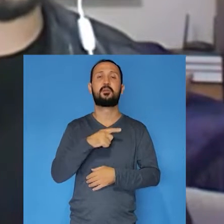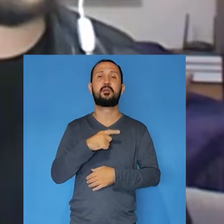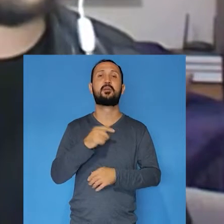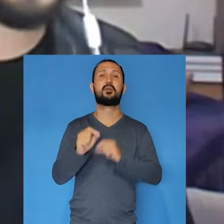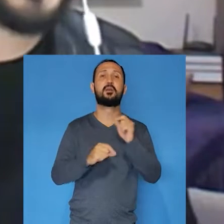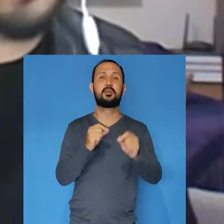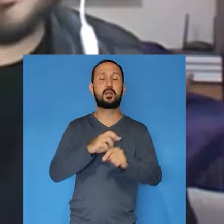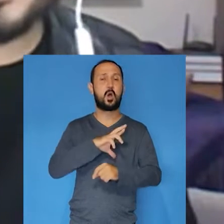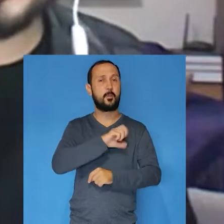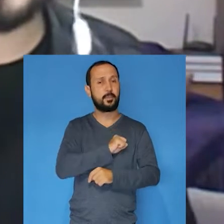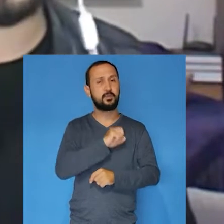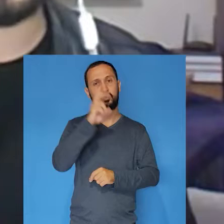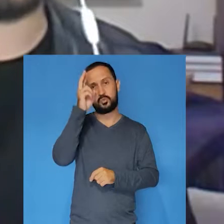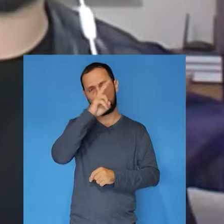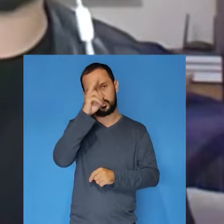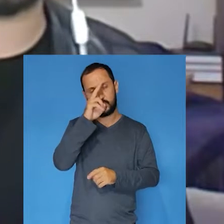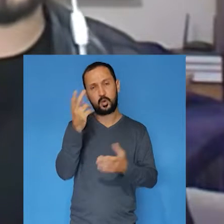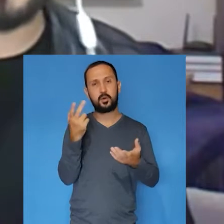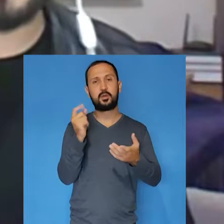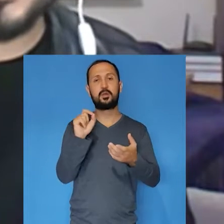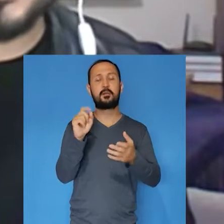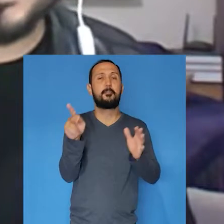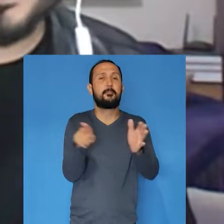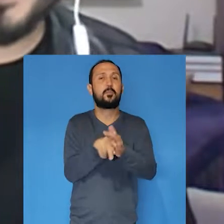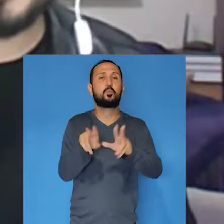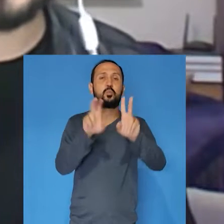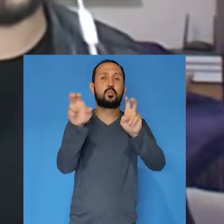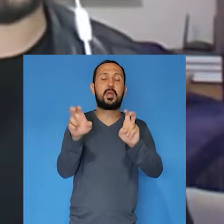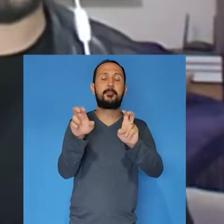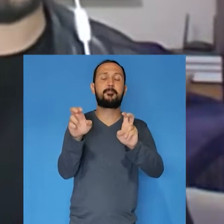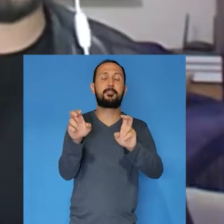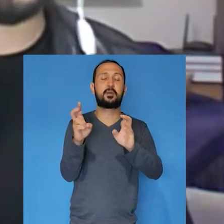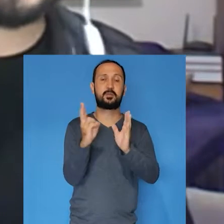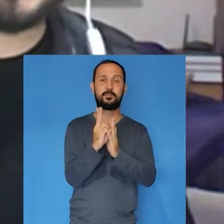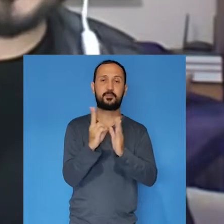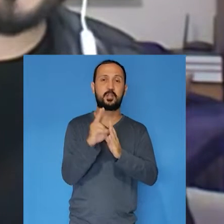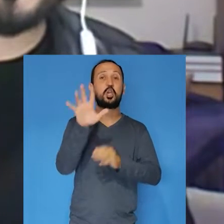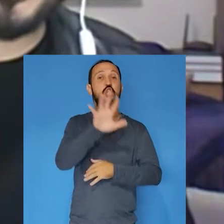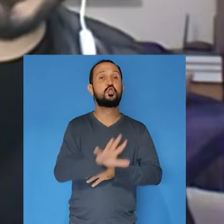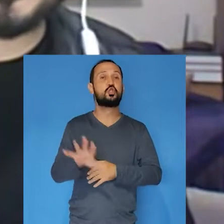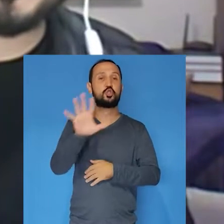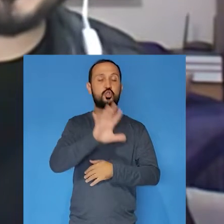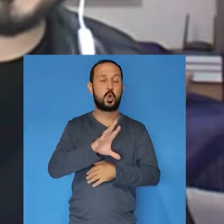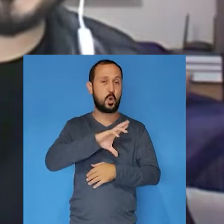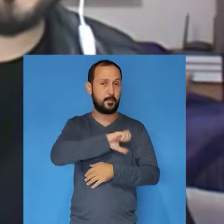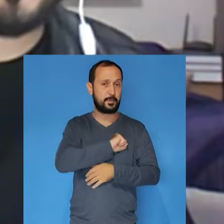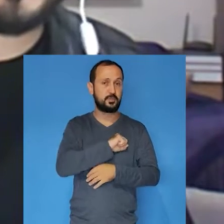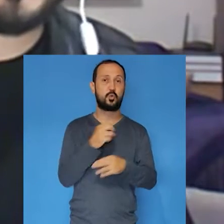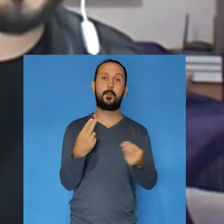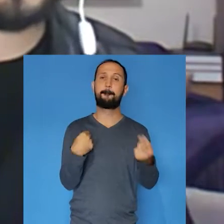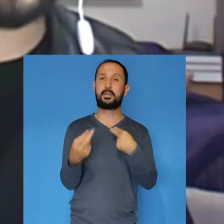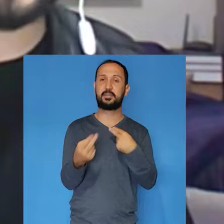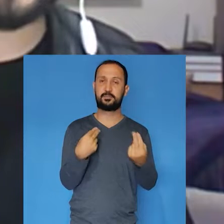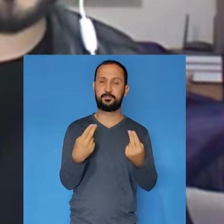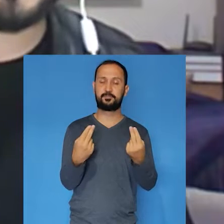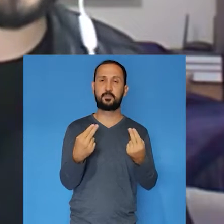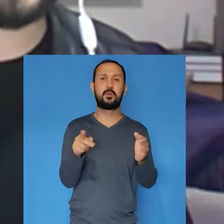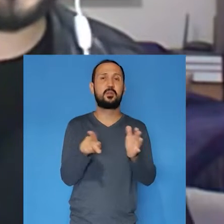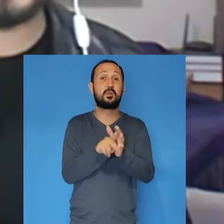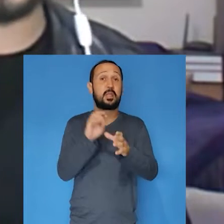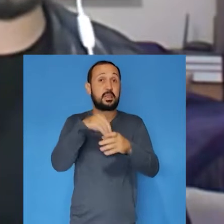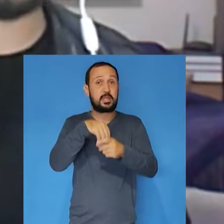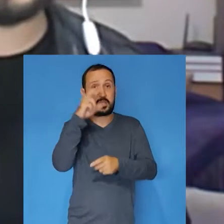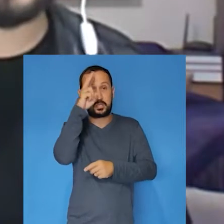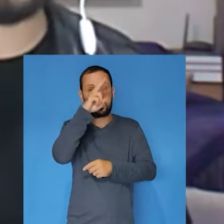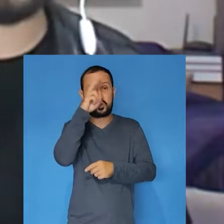conta de romances históricos, romances indianistas, romances regionalistas e romances urbanos, ou seja,